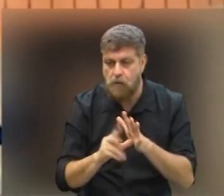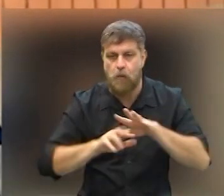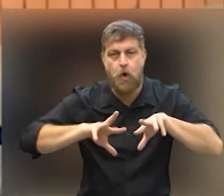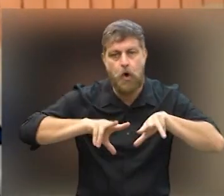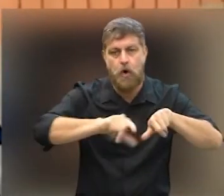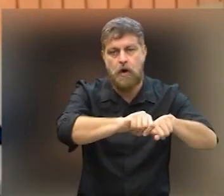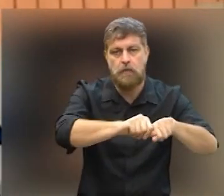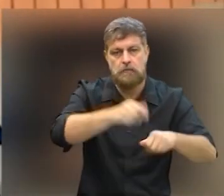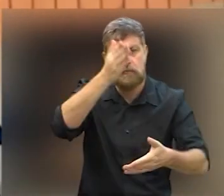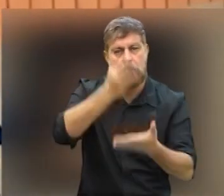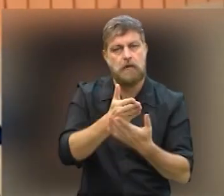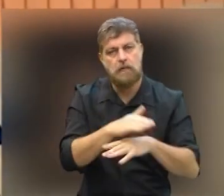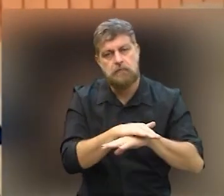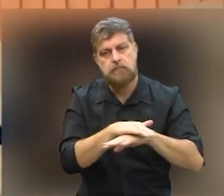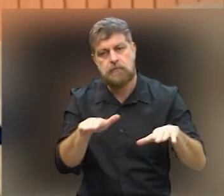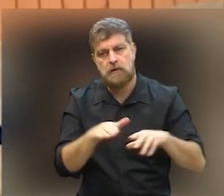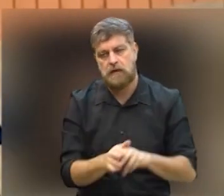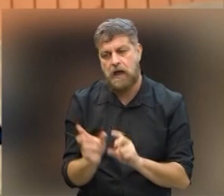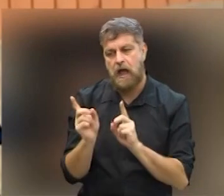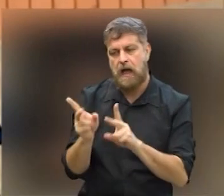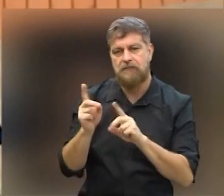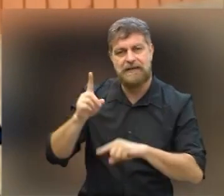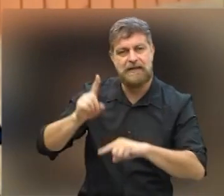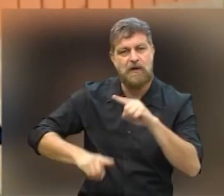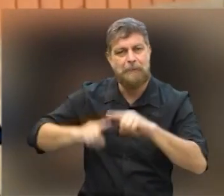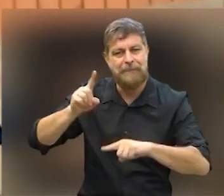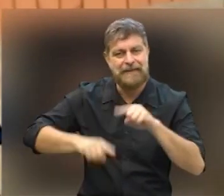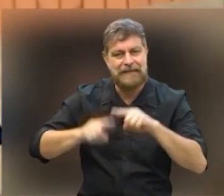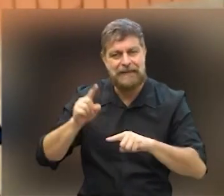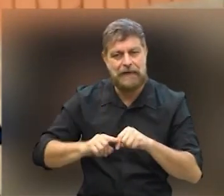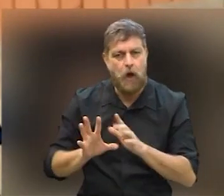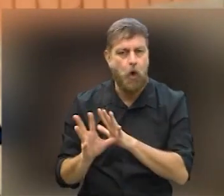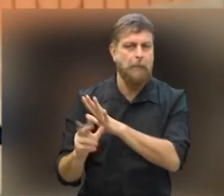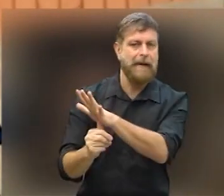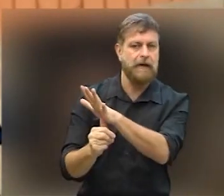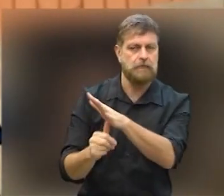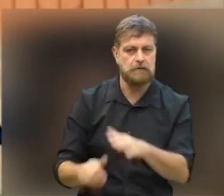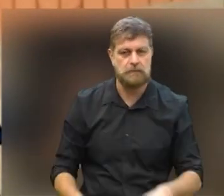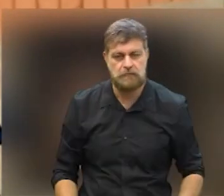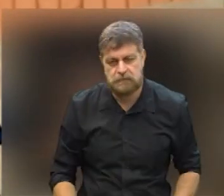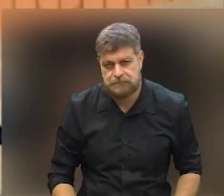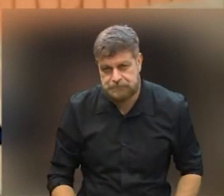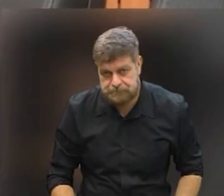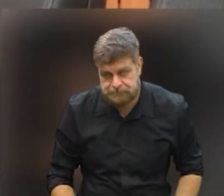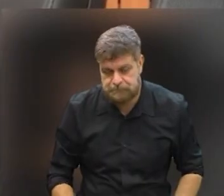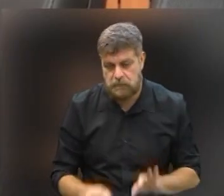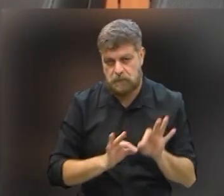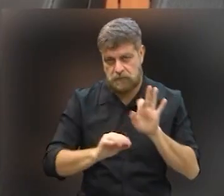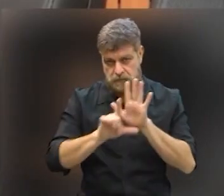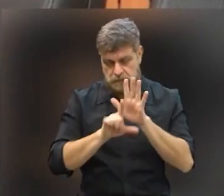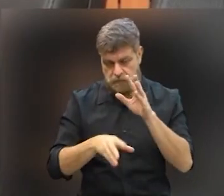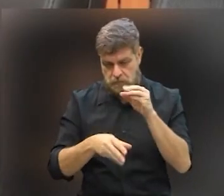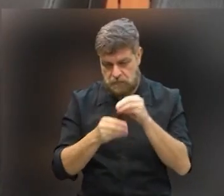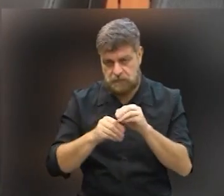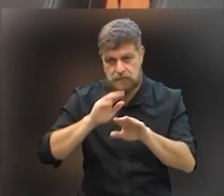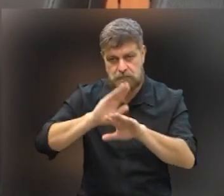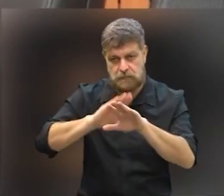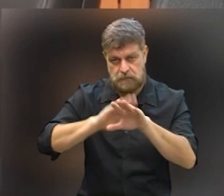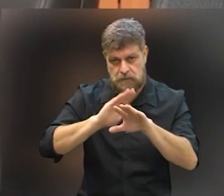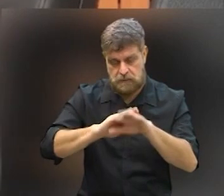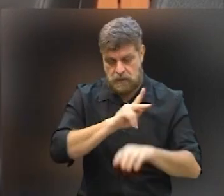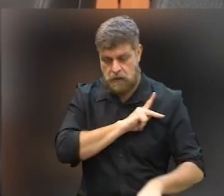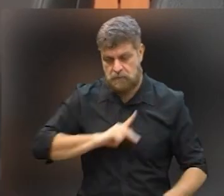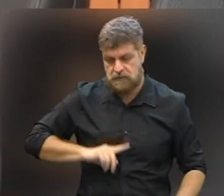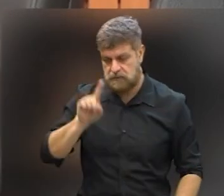esses roubos e colocar um fim nesse comércio de produtos ilícitos na nossa cidade. O projeto de lei complementar é